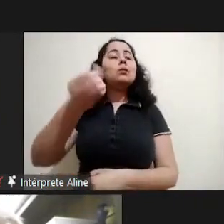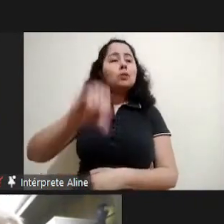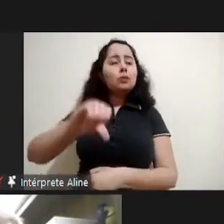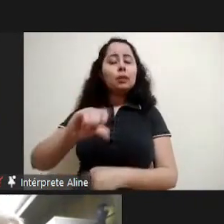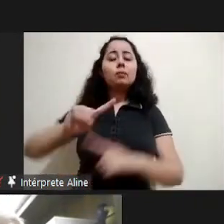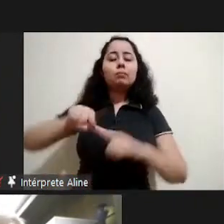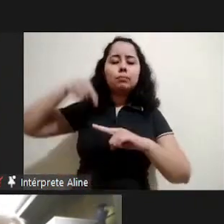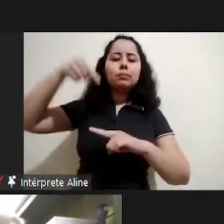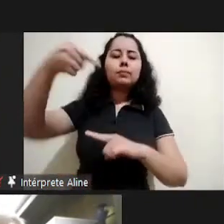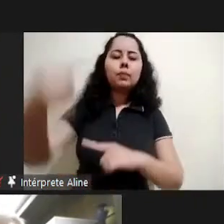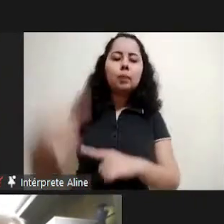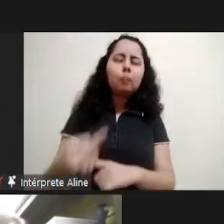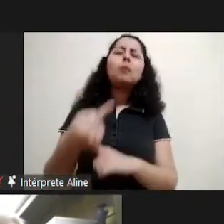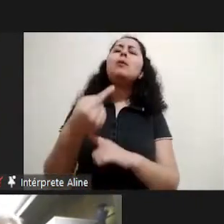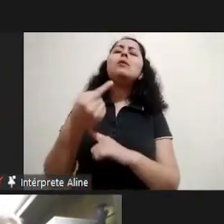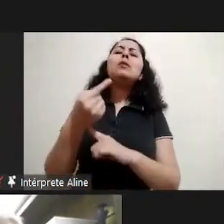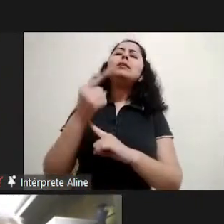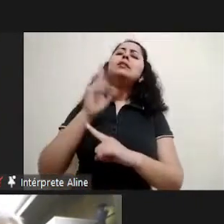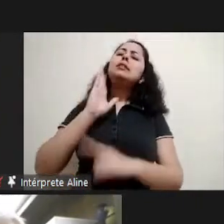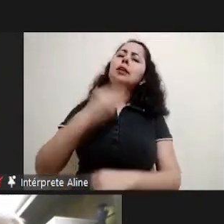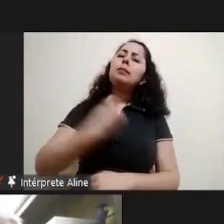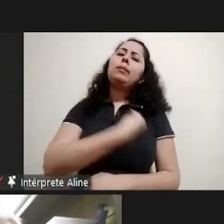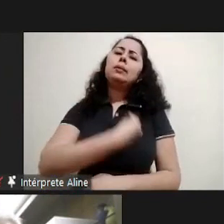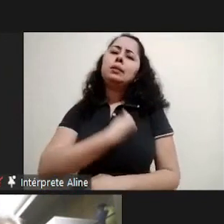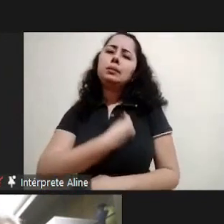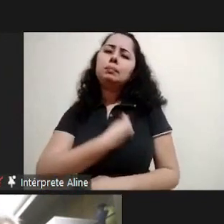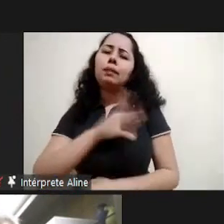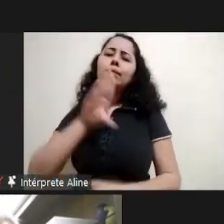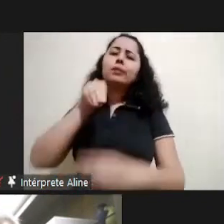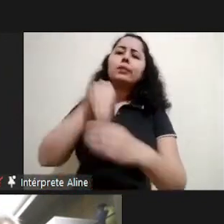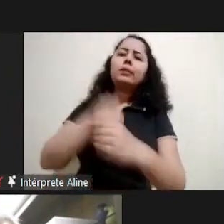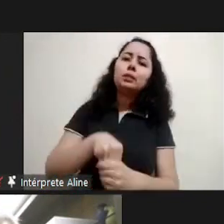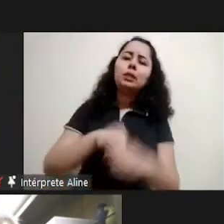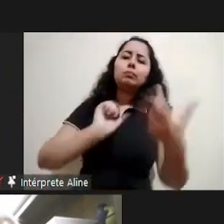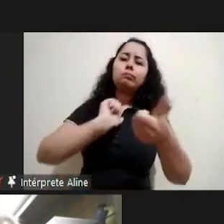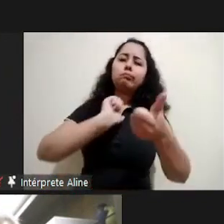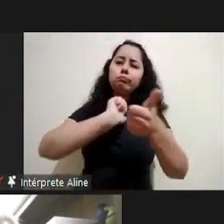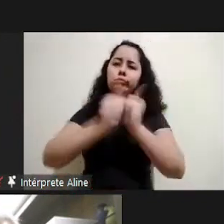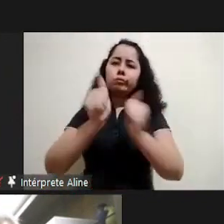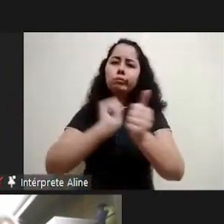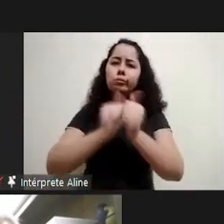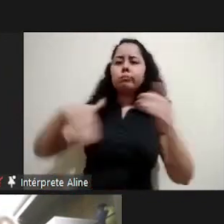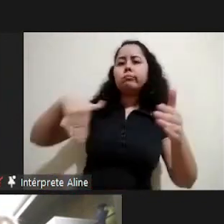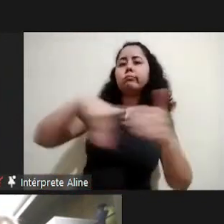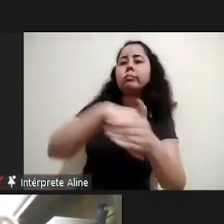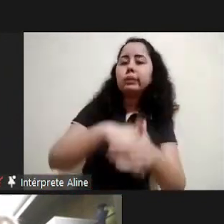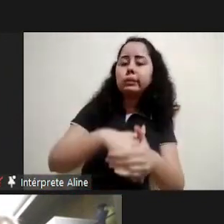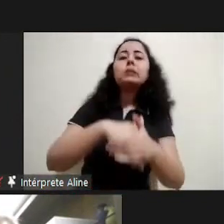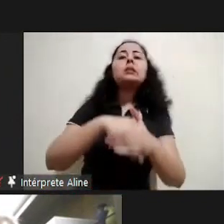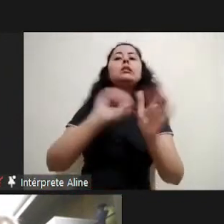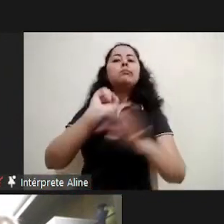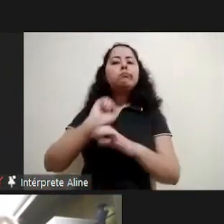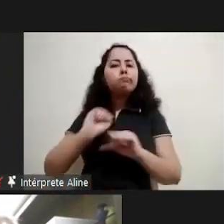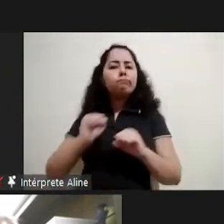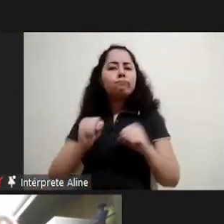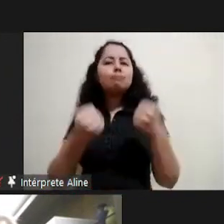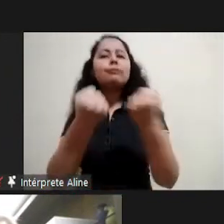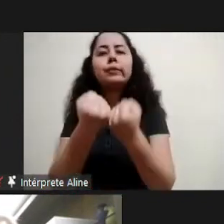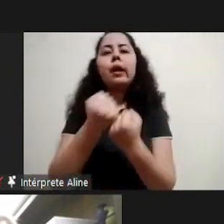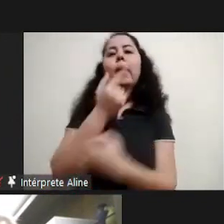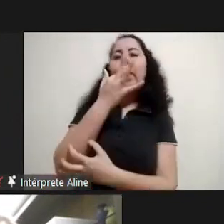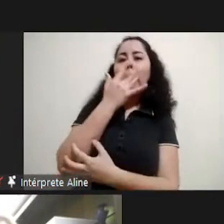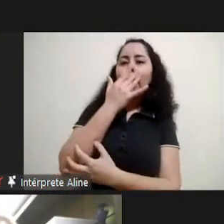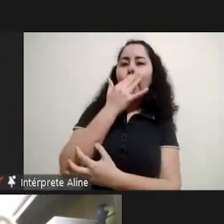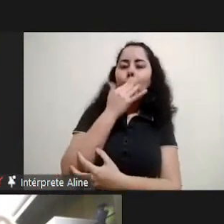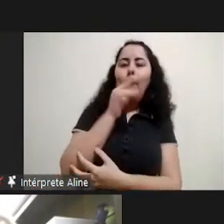já brilhava nas quadras e campos de futebol defendendo a cor amarela da farmácia. Craque de bola que era. Aluno